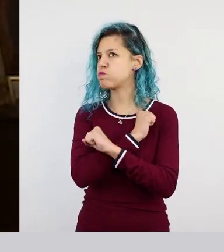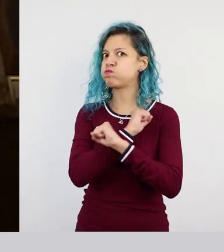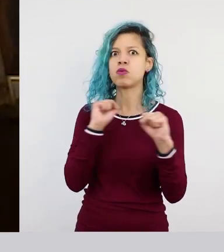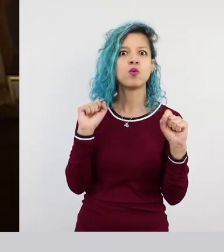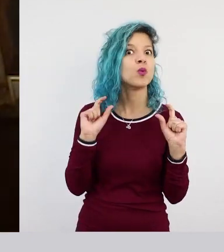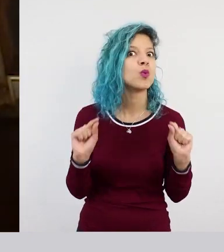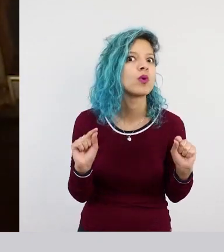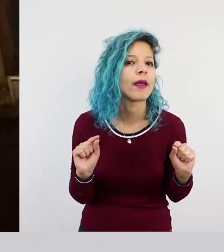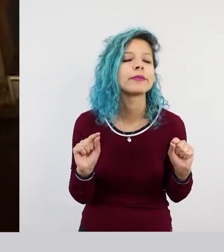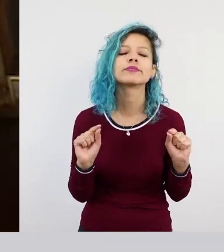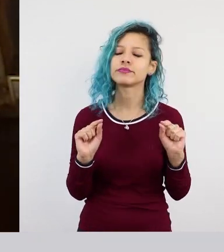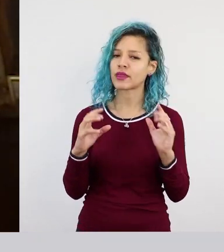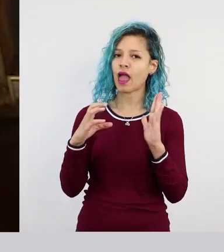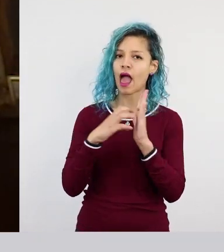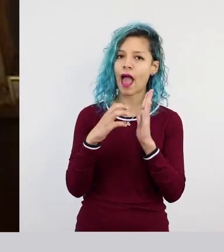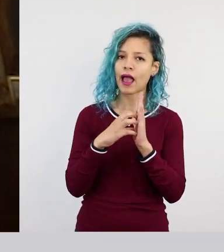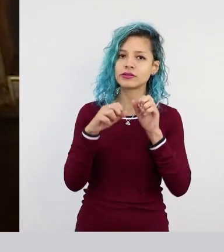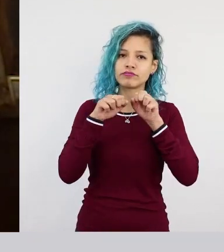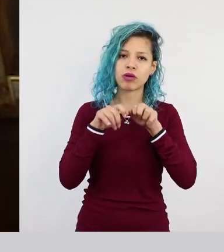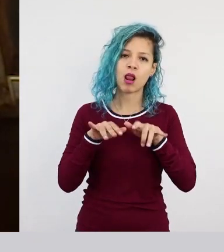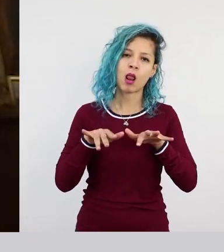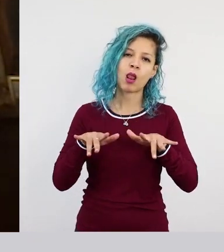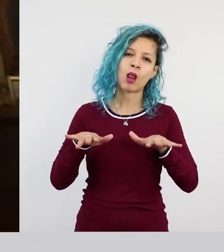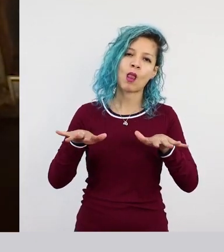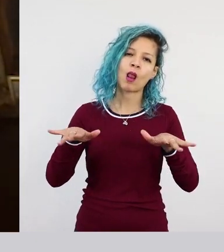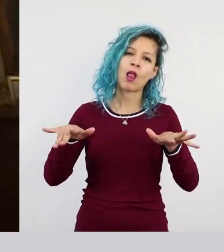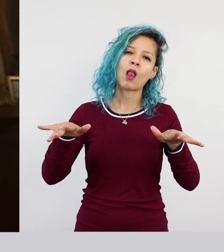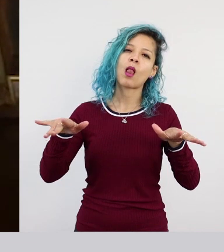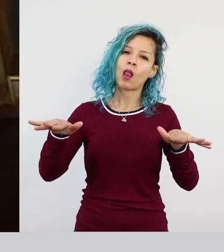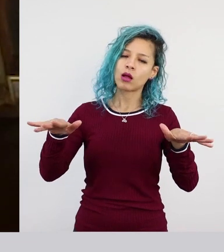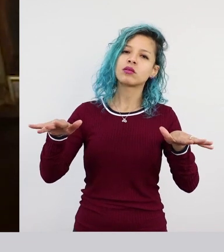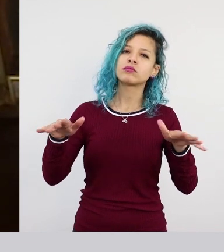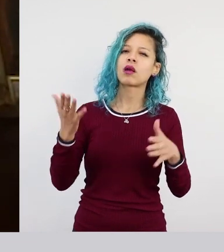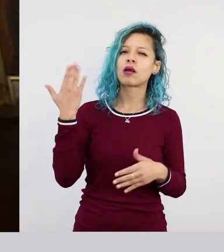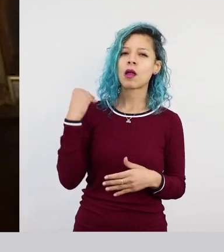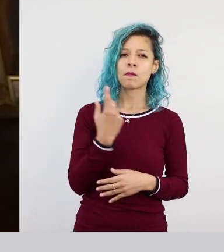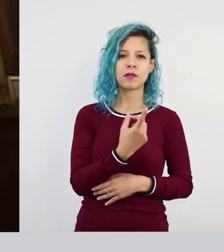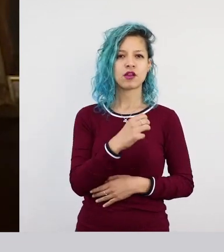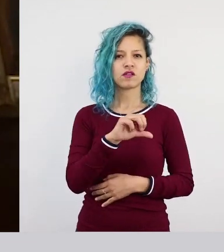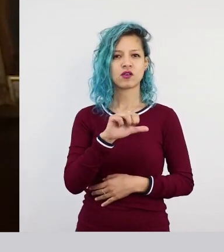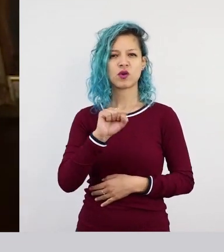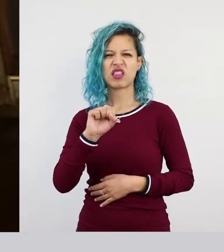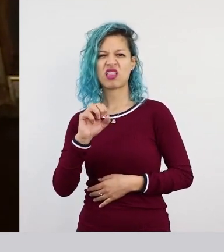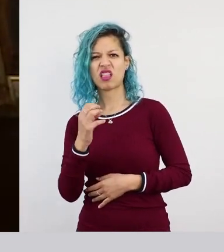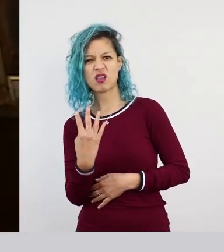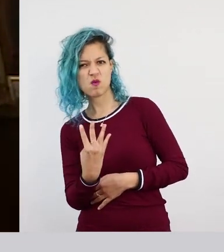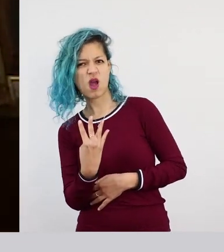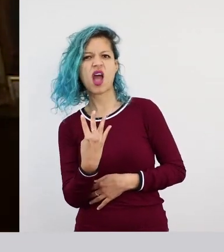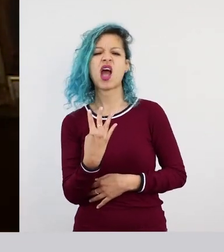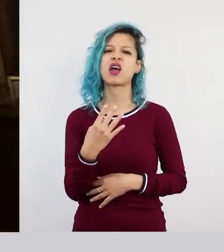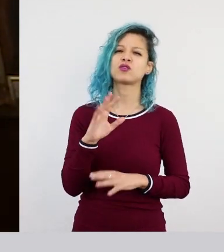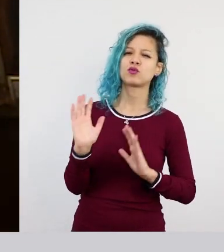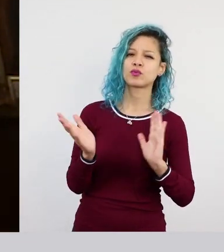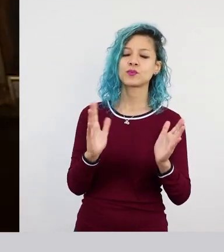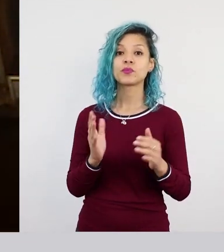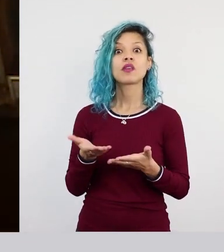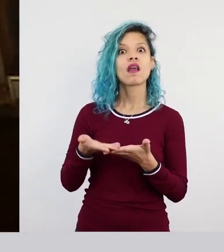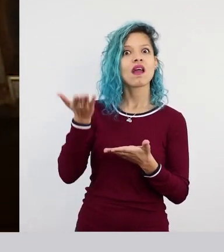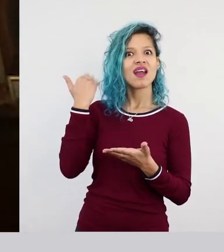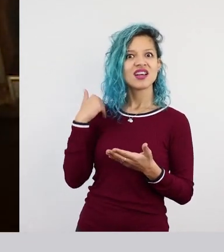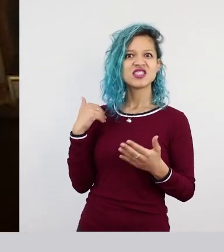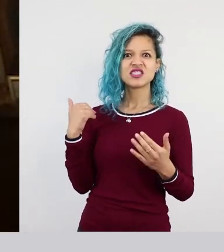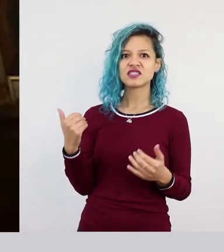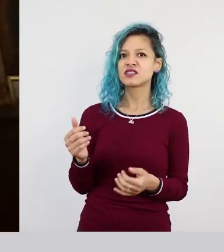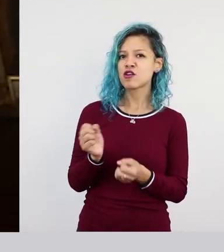pum, explodiu a AIDS, né? No 84, o que